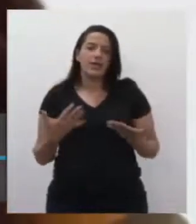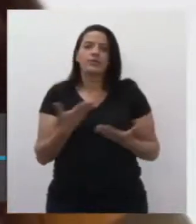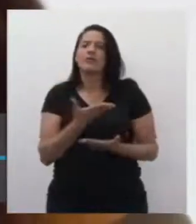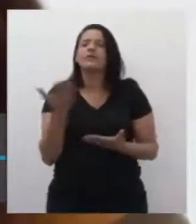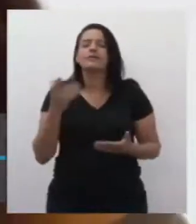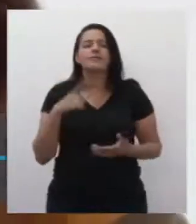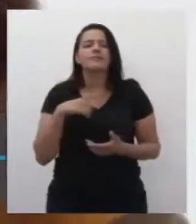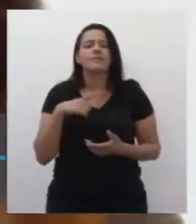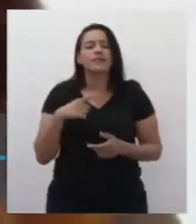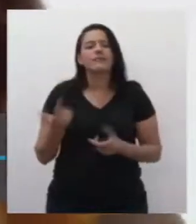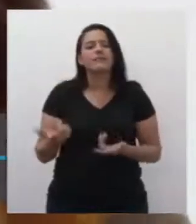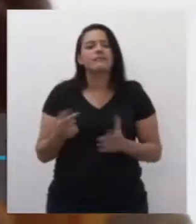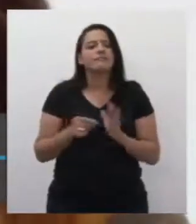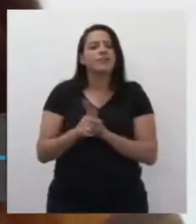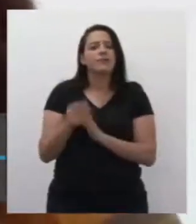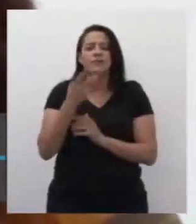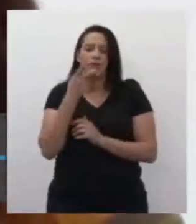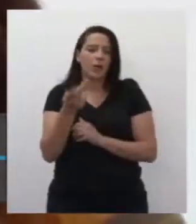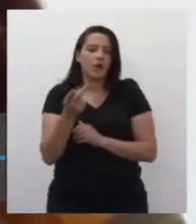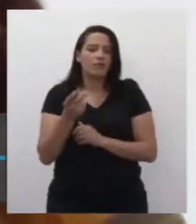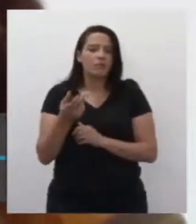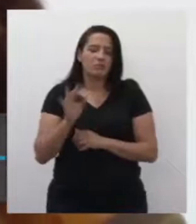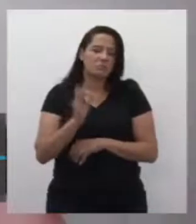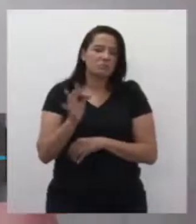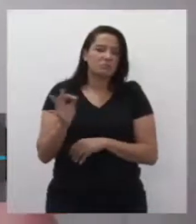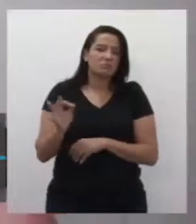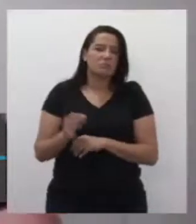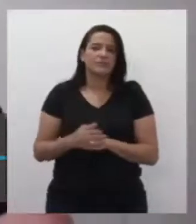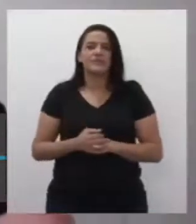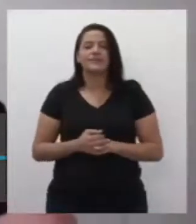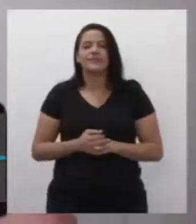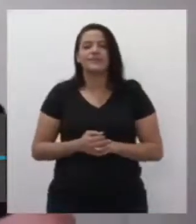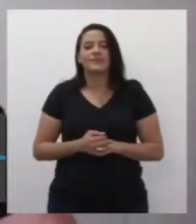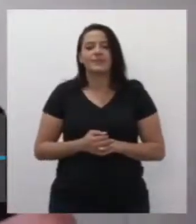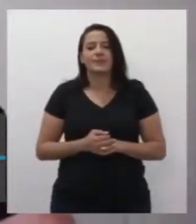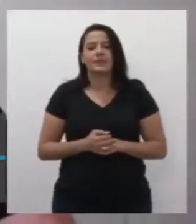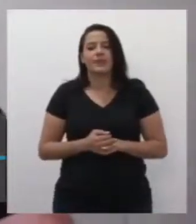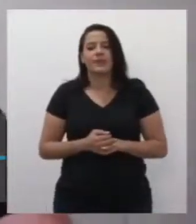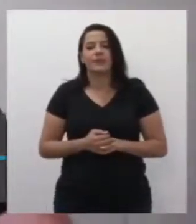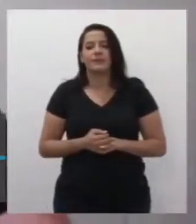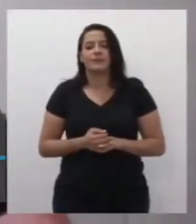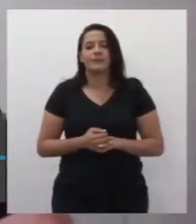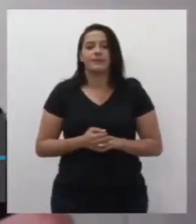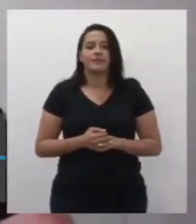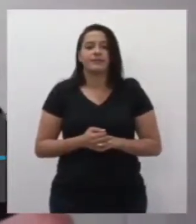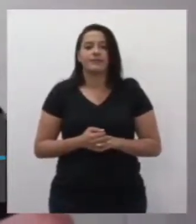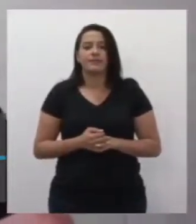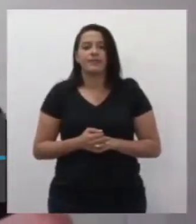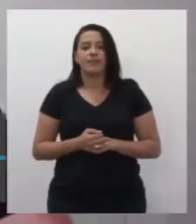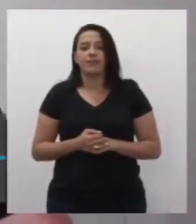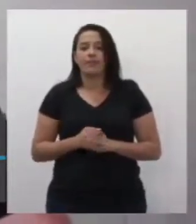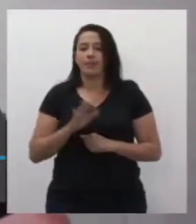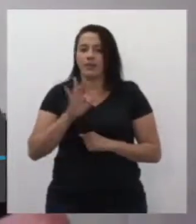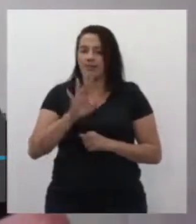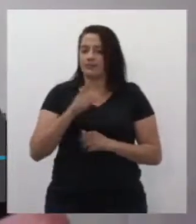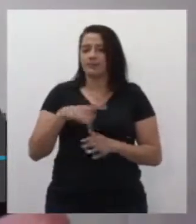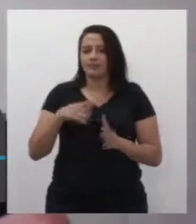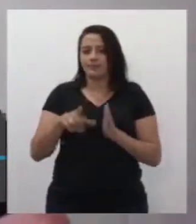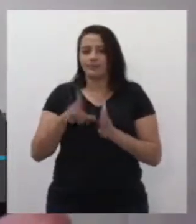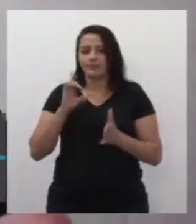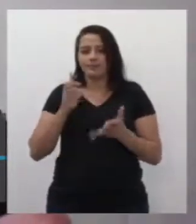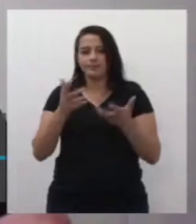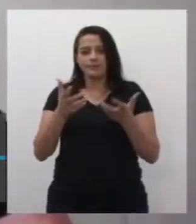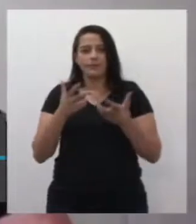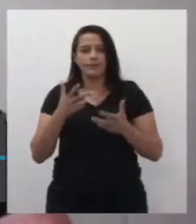acha, Elaine? O pessoal falou alguma coisa? Antes de eu passar para a Nelly para as dúvidas, eu queria fazer um comentário, né?